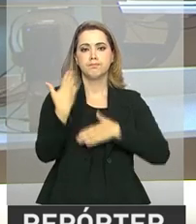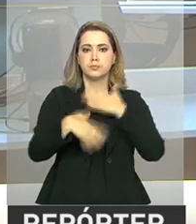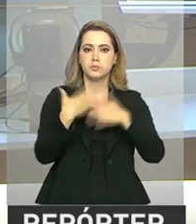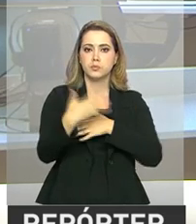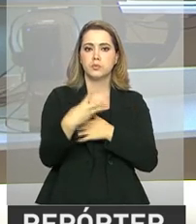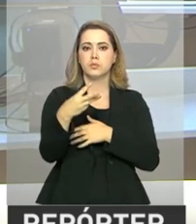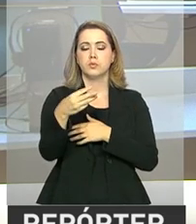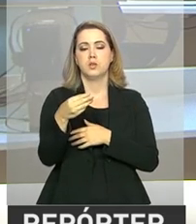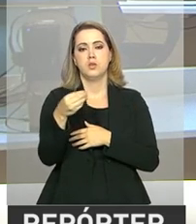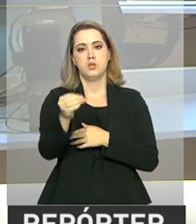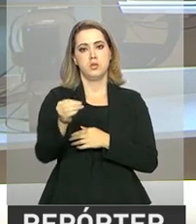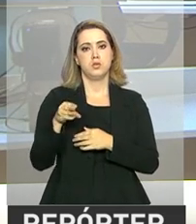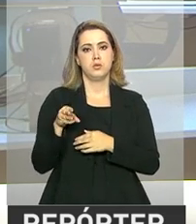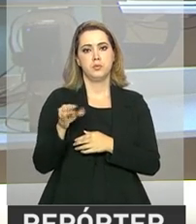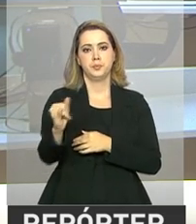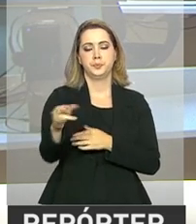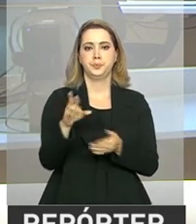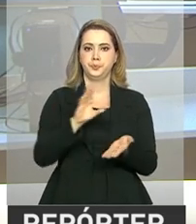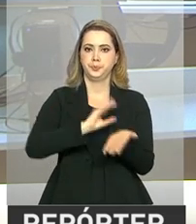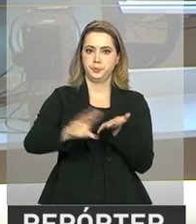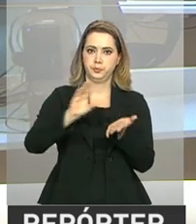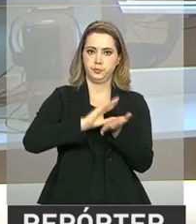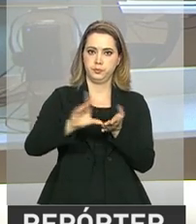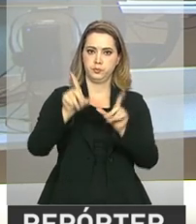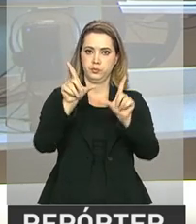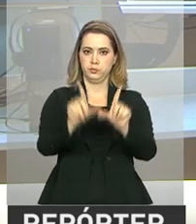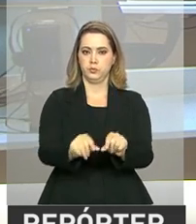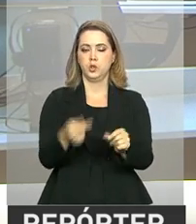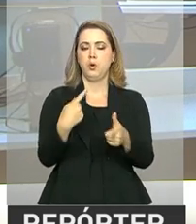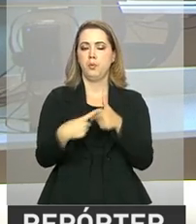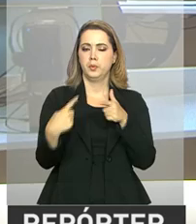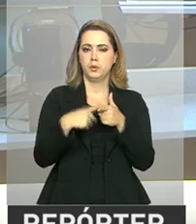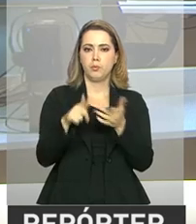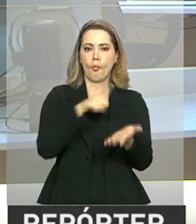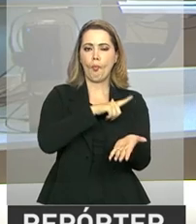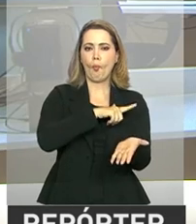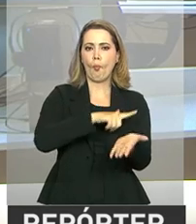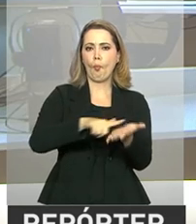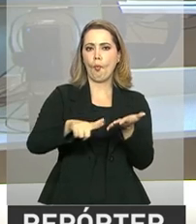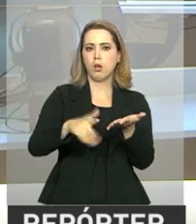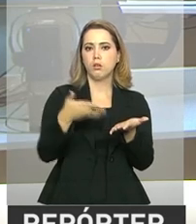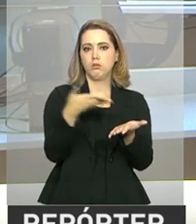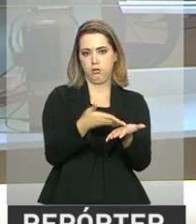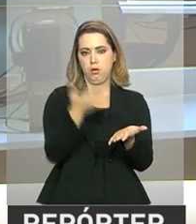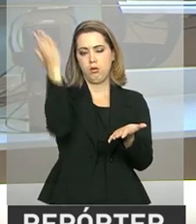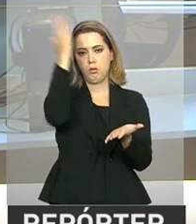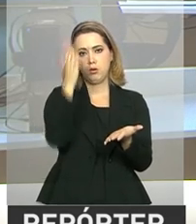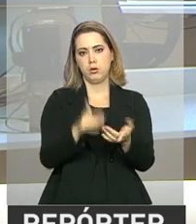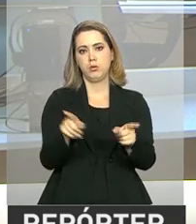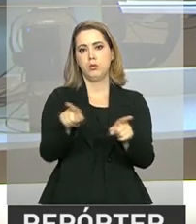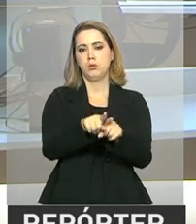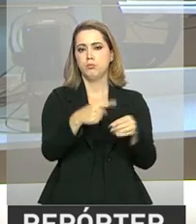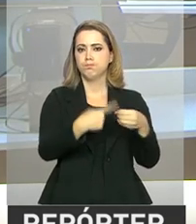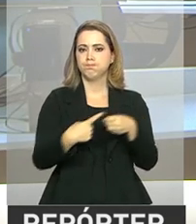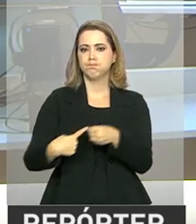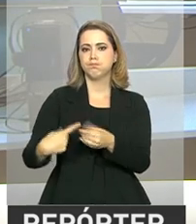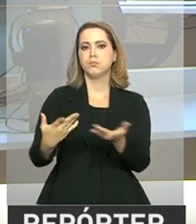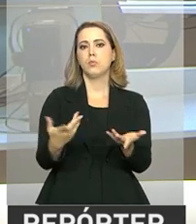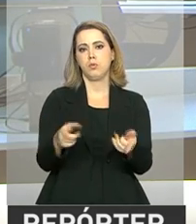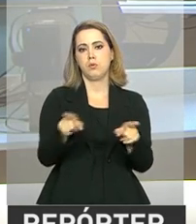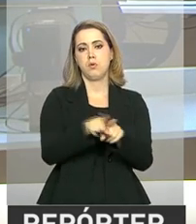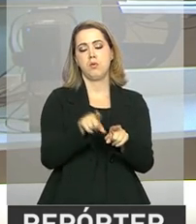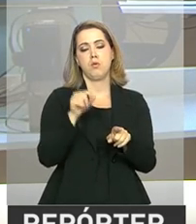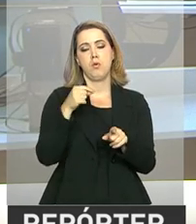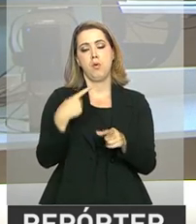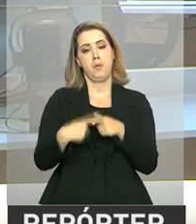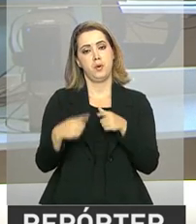de 30 bilhões de reais para diminuir os efeitos da seca no semiárido brasileiro e em outros estados que também vêm sofrendo com a